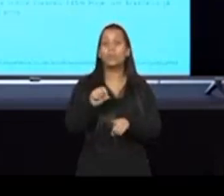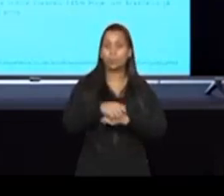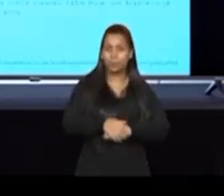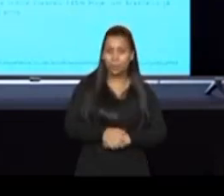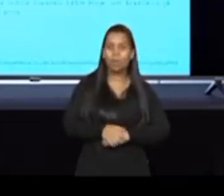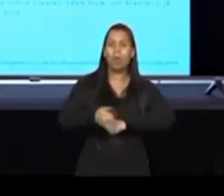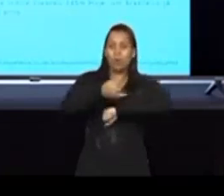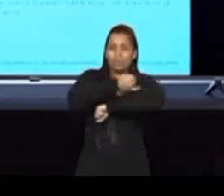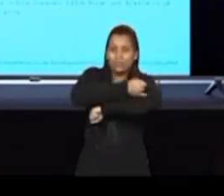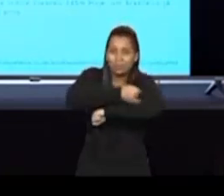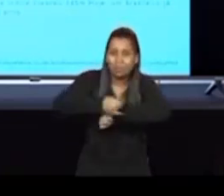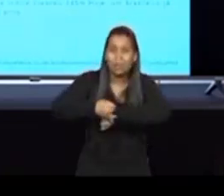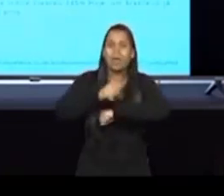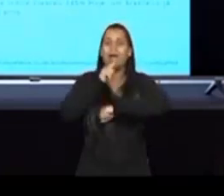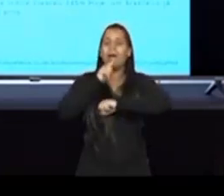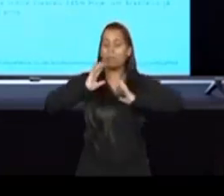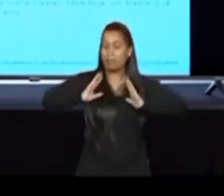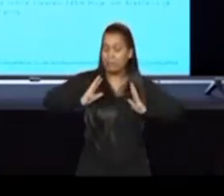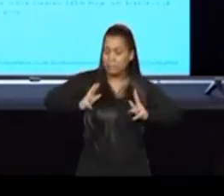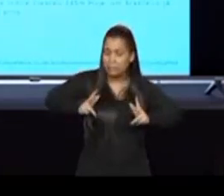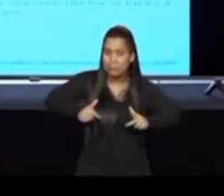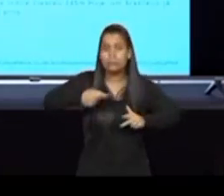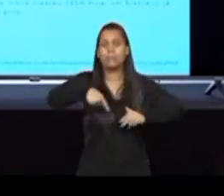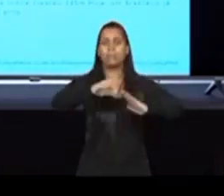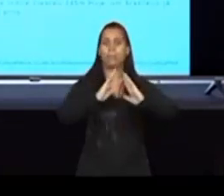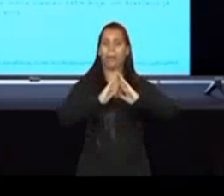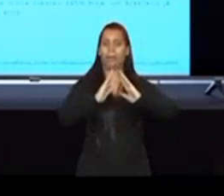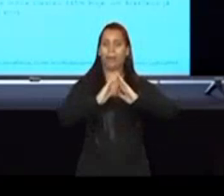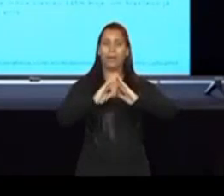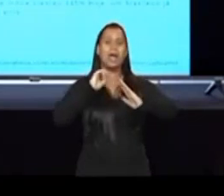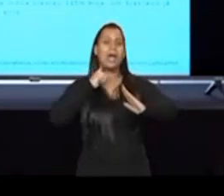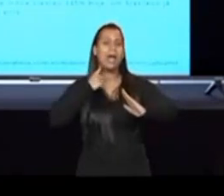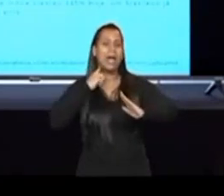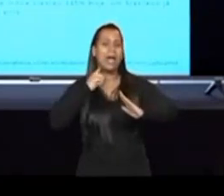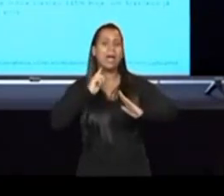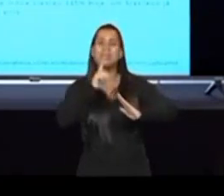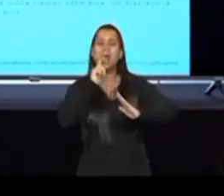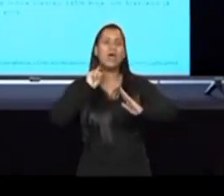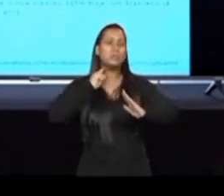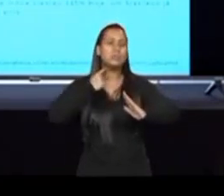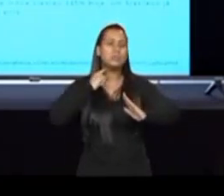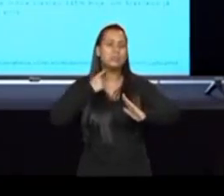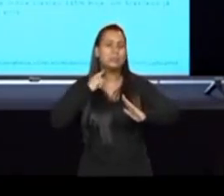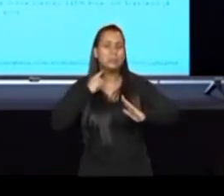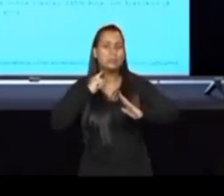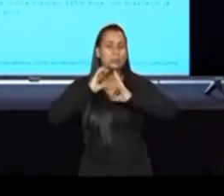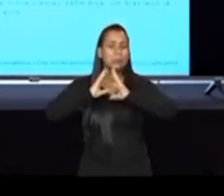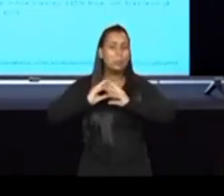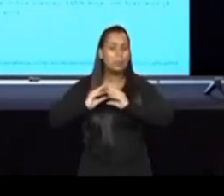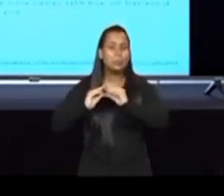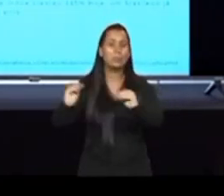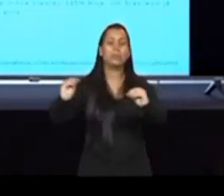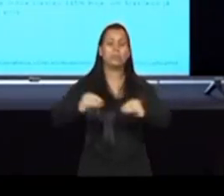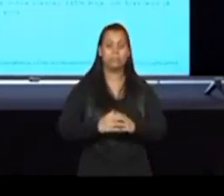saneamento básico. Levar água limpa para as casas, tirar aquela água suja, né, do esgoto que tem perto das